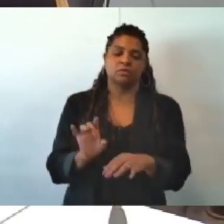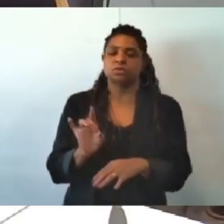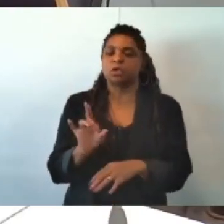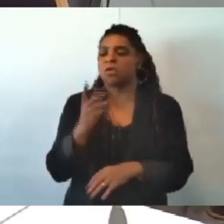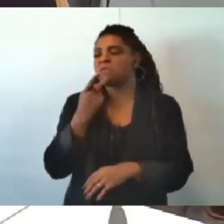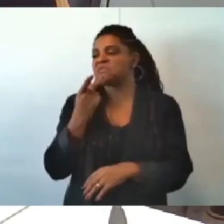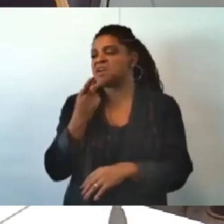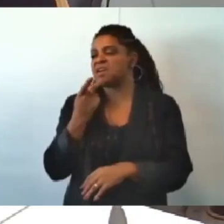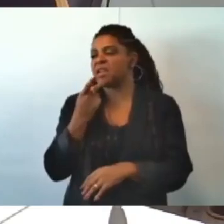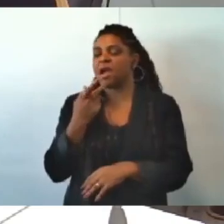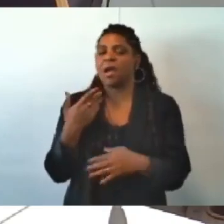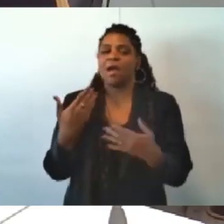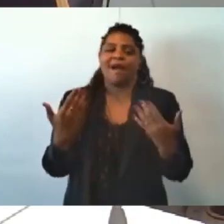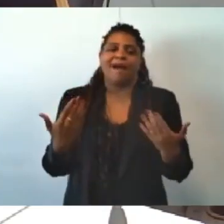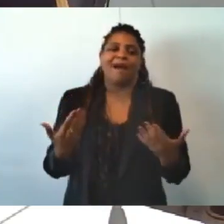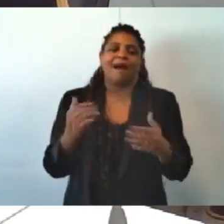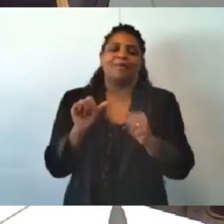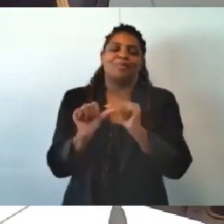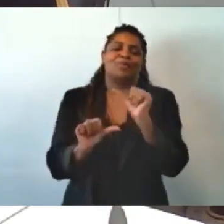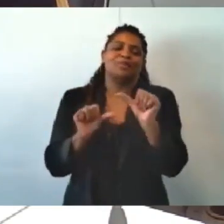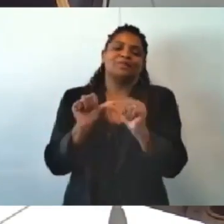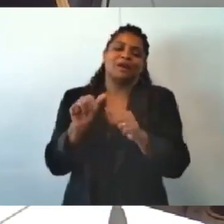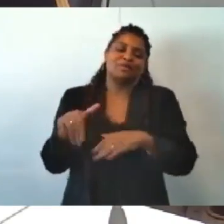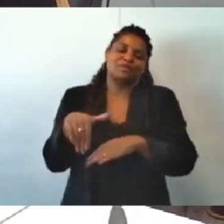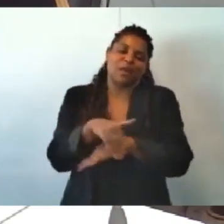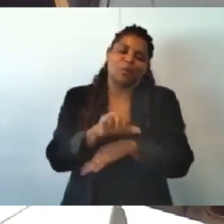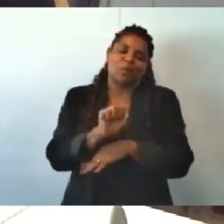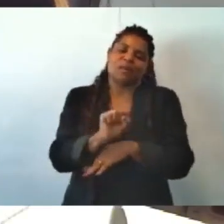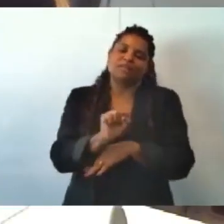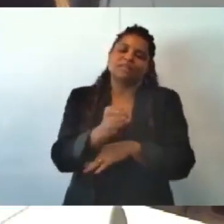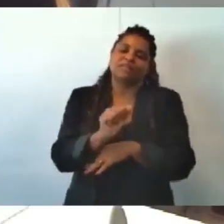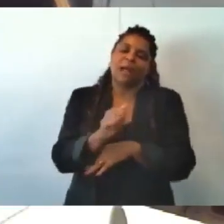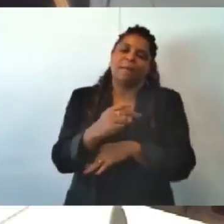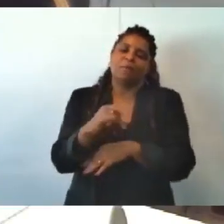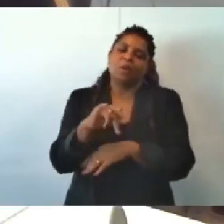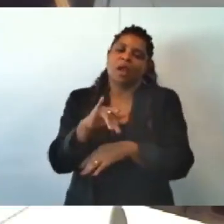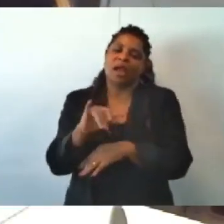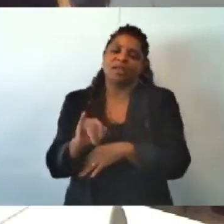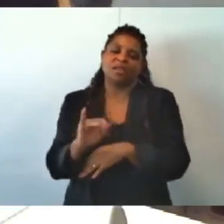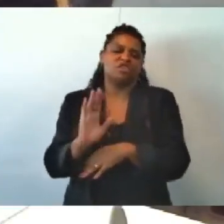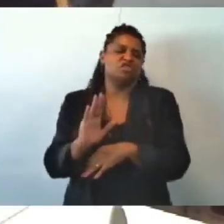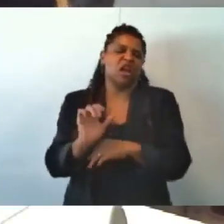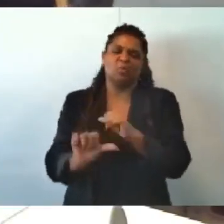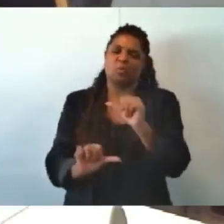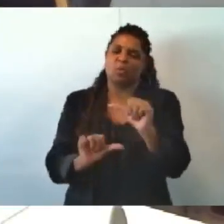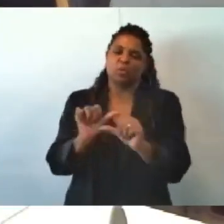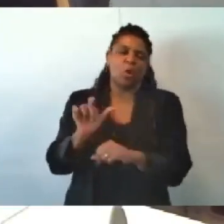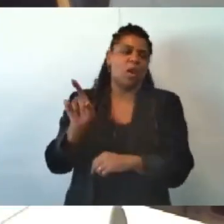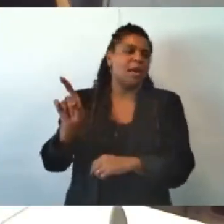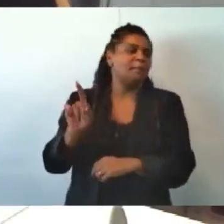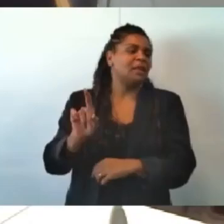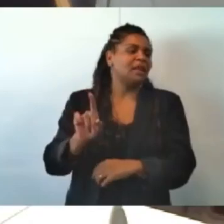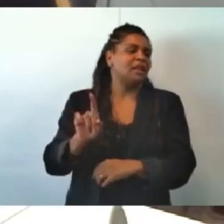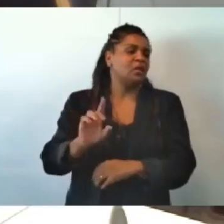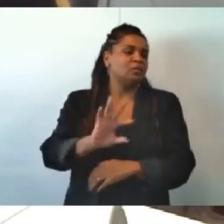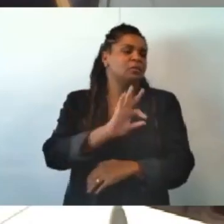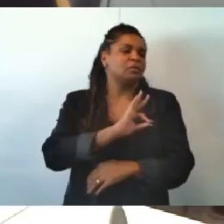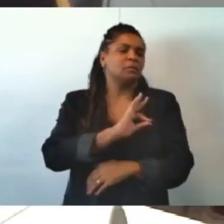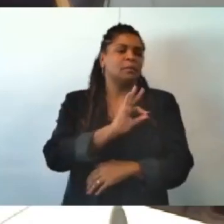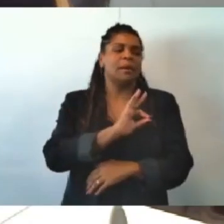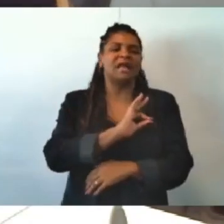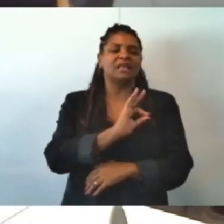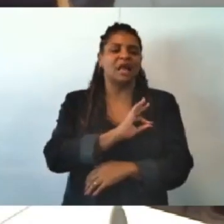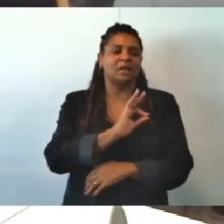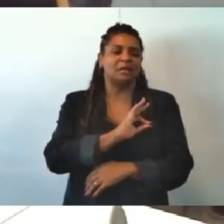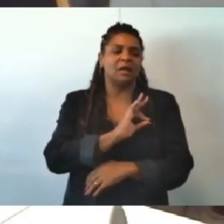a Sapucaí, já mudou a regional, já mudou o batalhão, não posso fazer nada. Né? Então, a gente quer o comprometimento. Se não